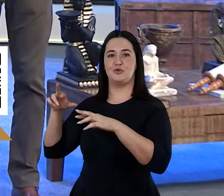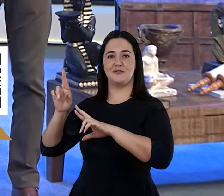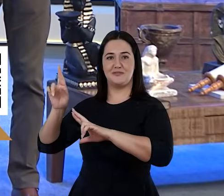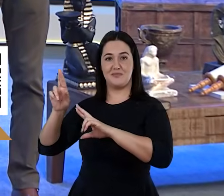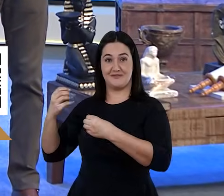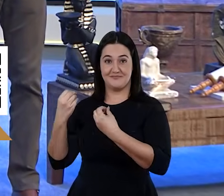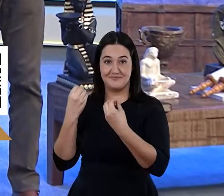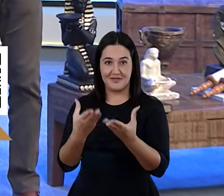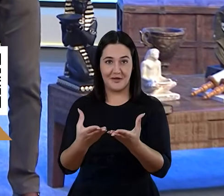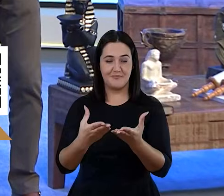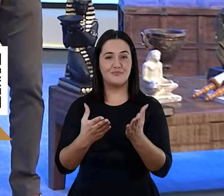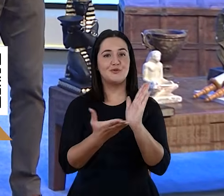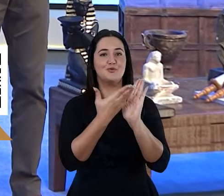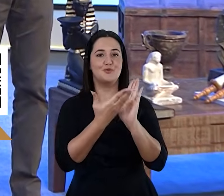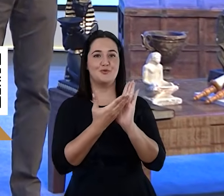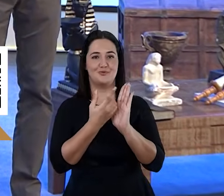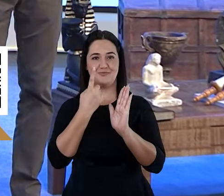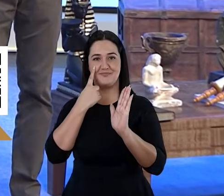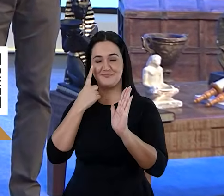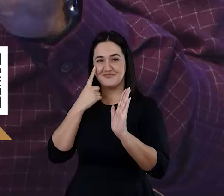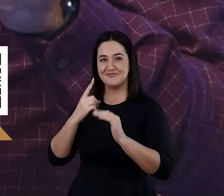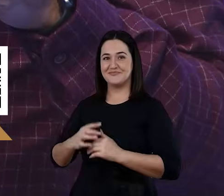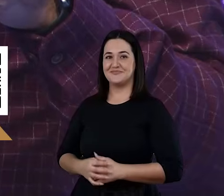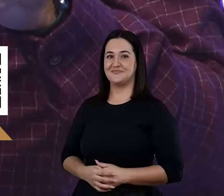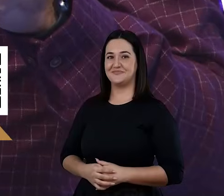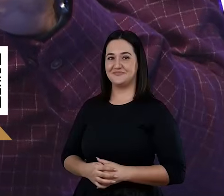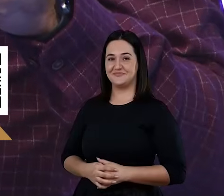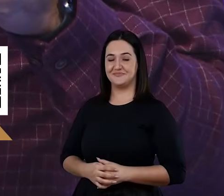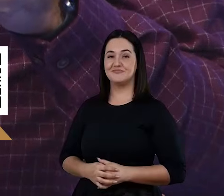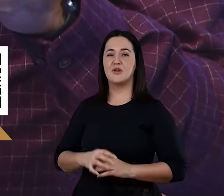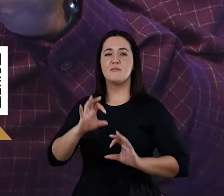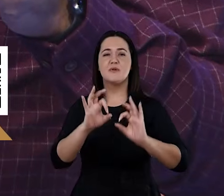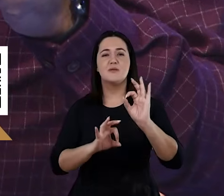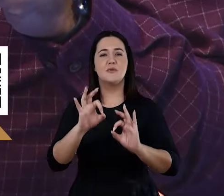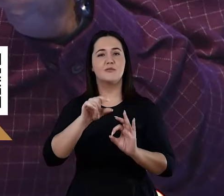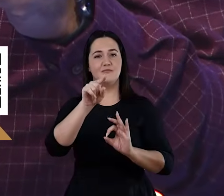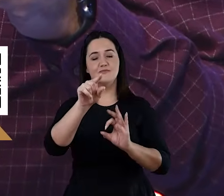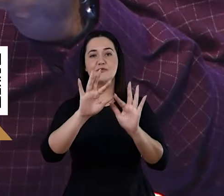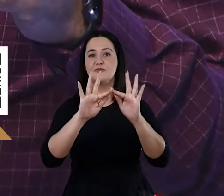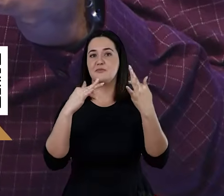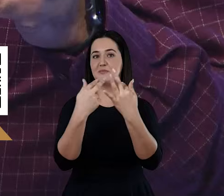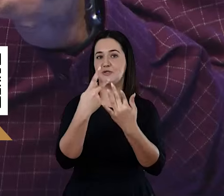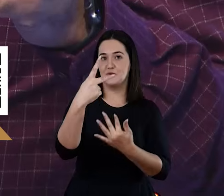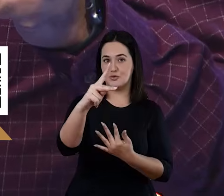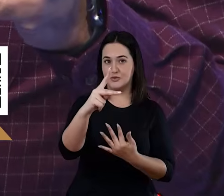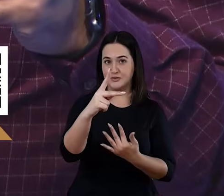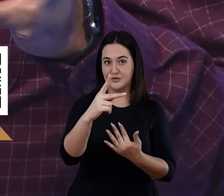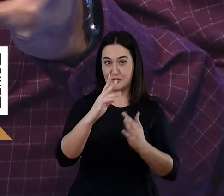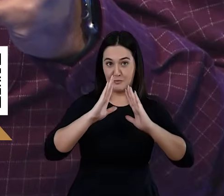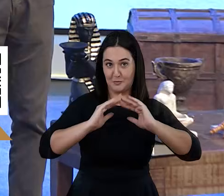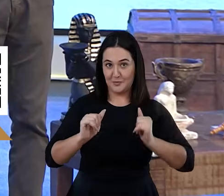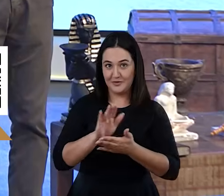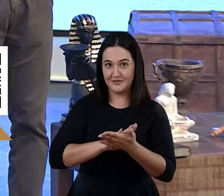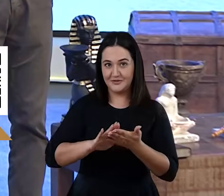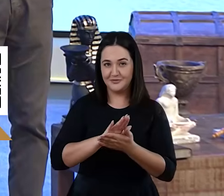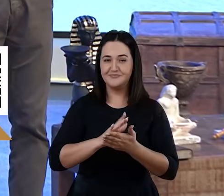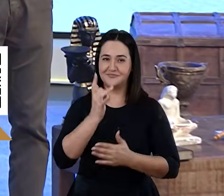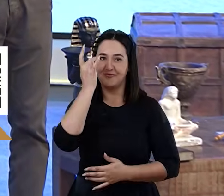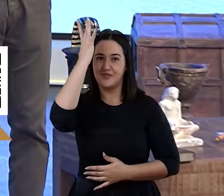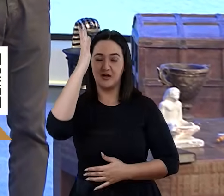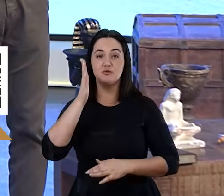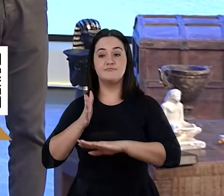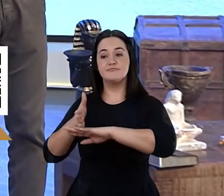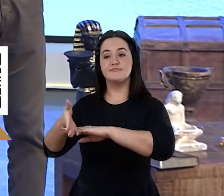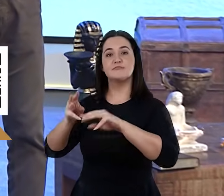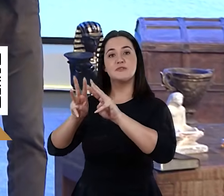da Esperança. É o Guia de Estudos da Bíblia Evidências, preparado para você e sua família. Ah, você ainda não pediu o seu? Então é